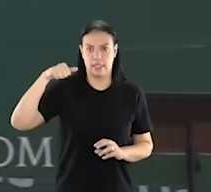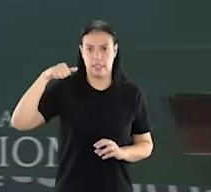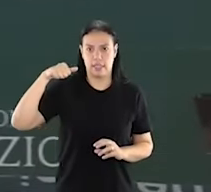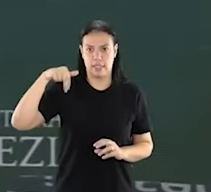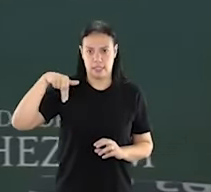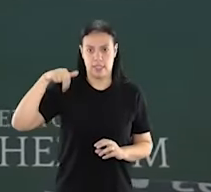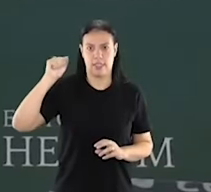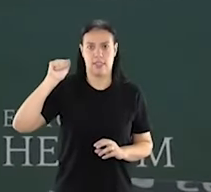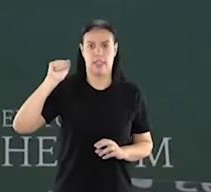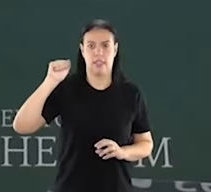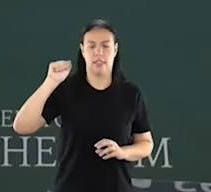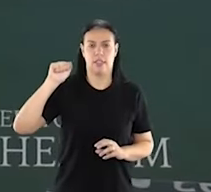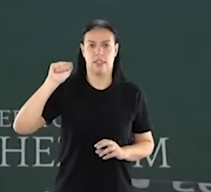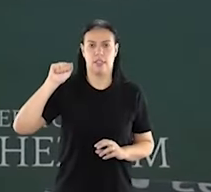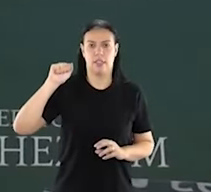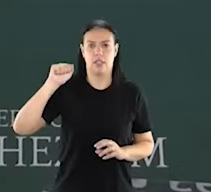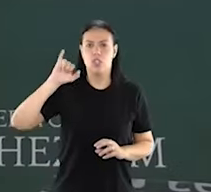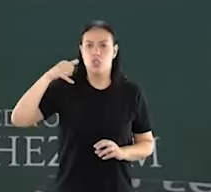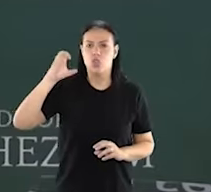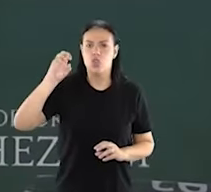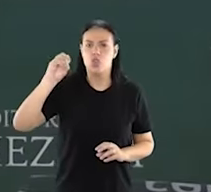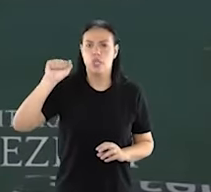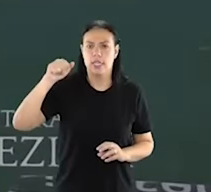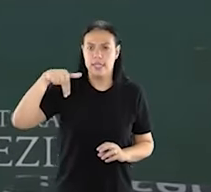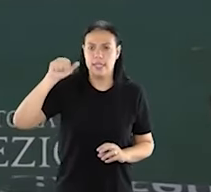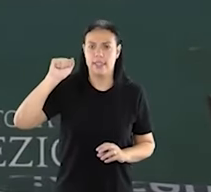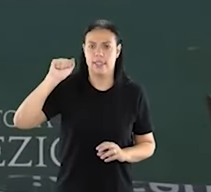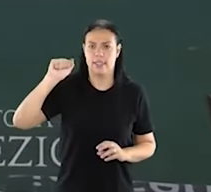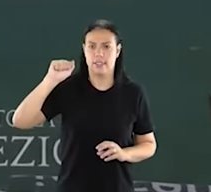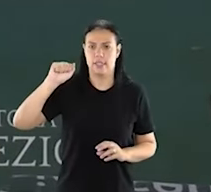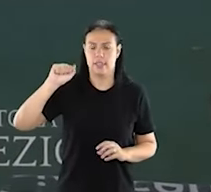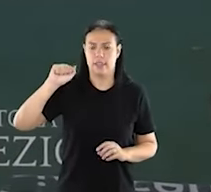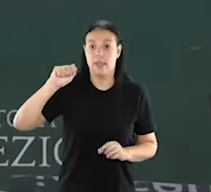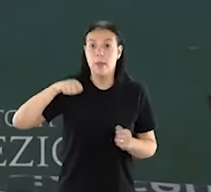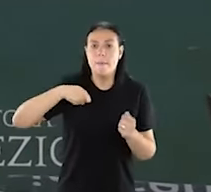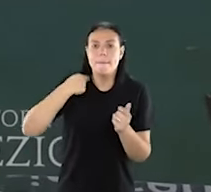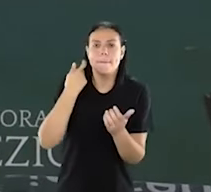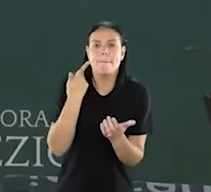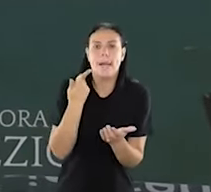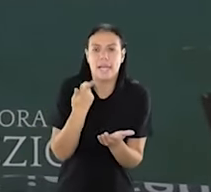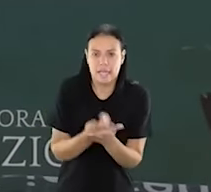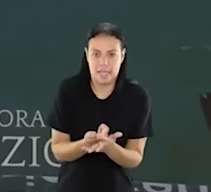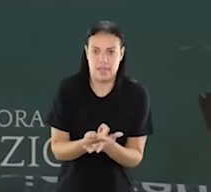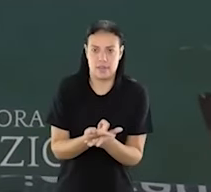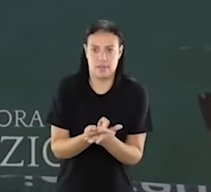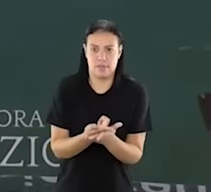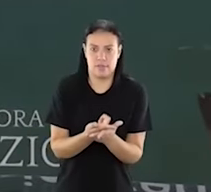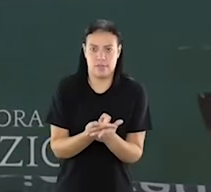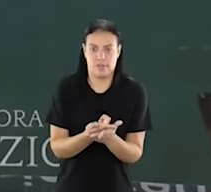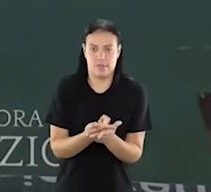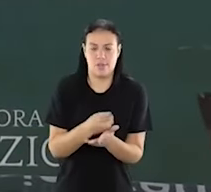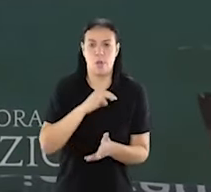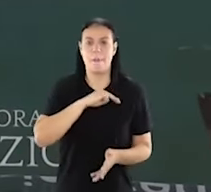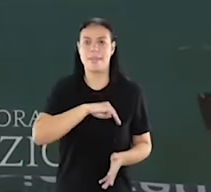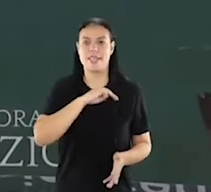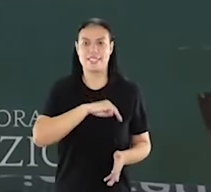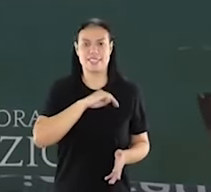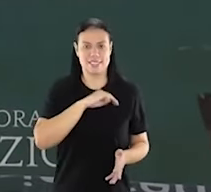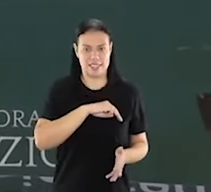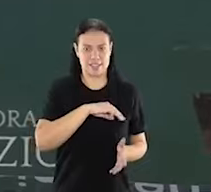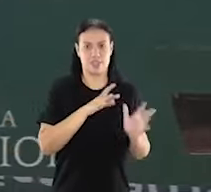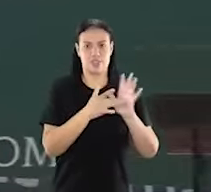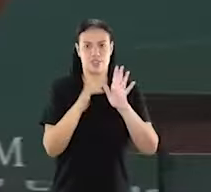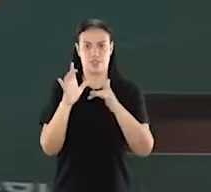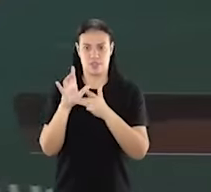bancaram financeiramente o ministério itinerante de Jesus. Jesus não foi um pregador entre quatro paredes.